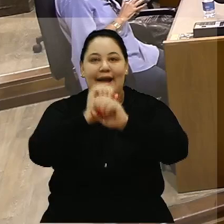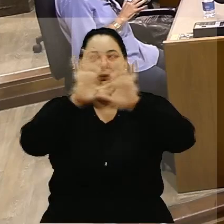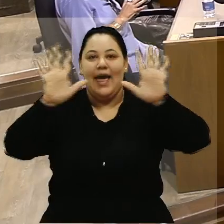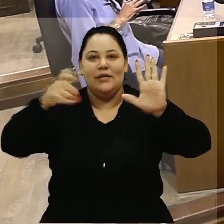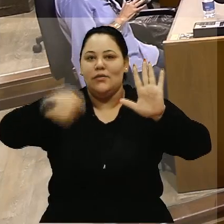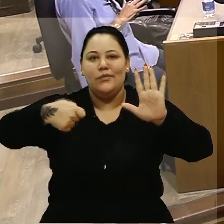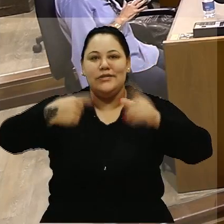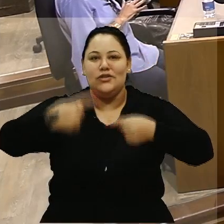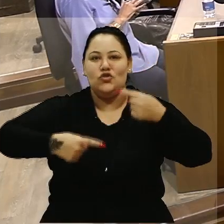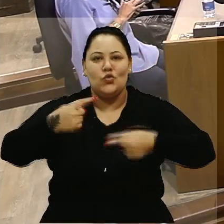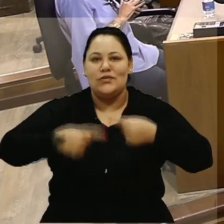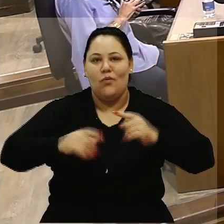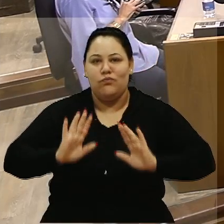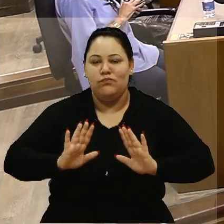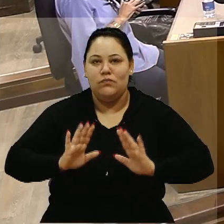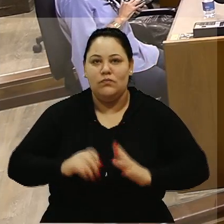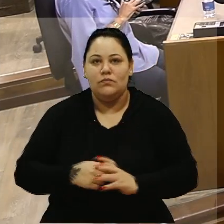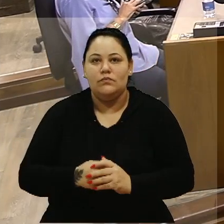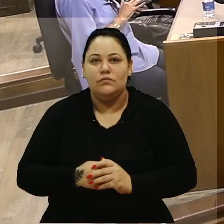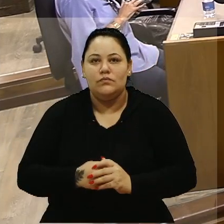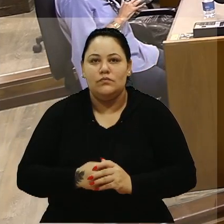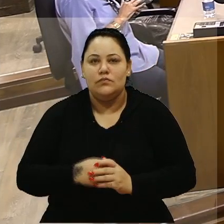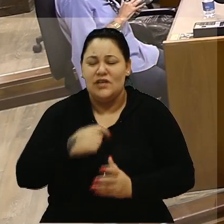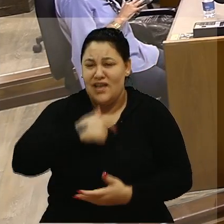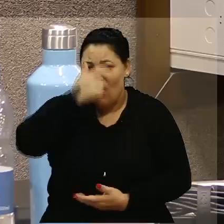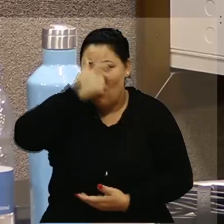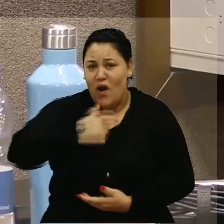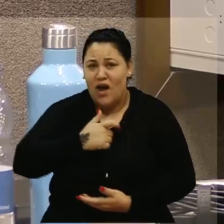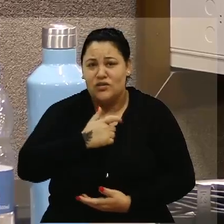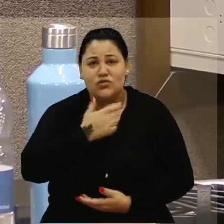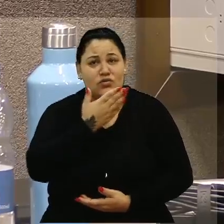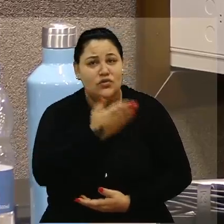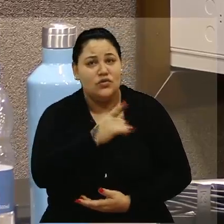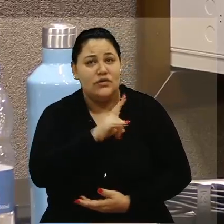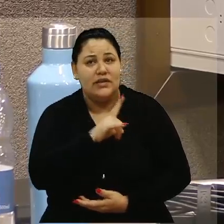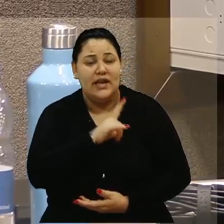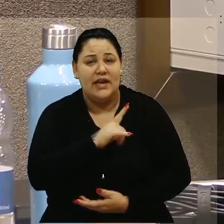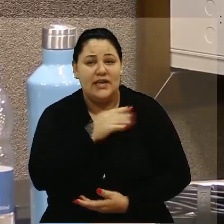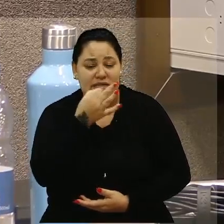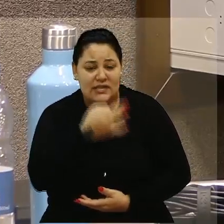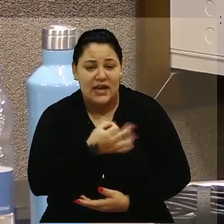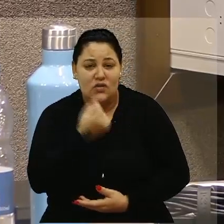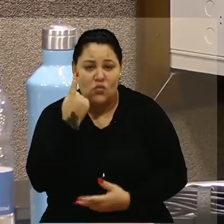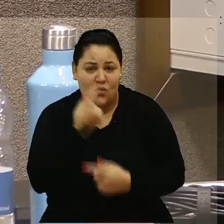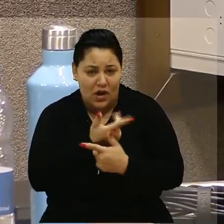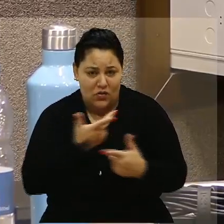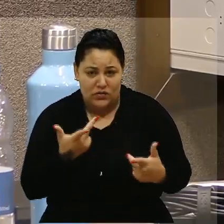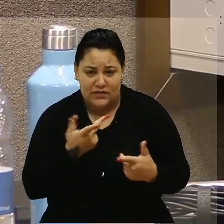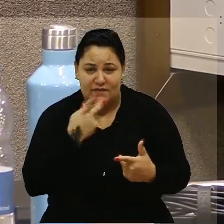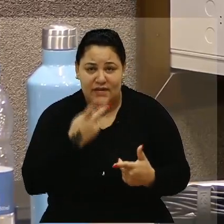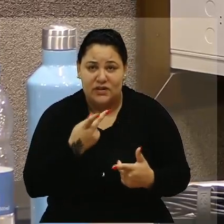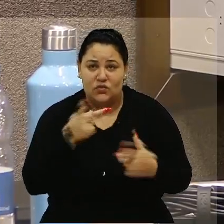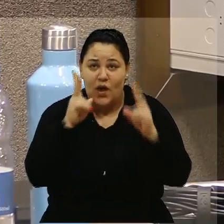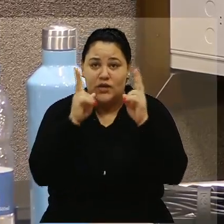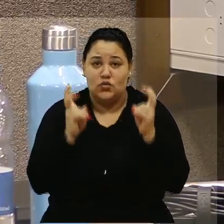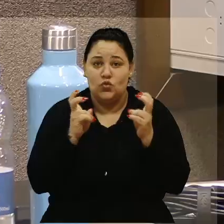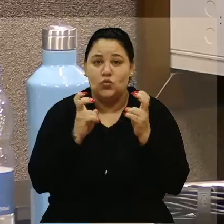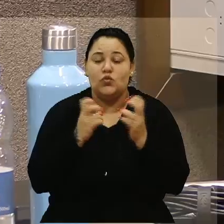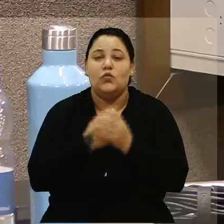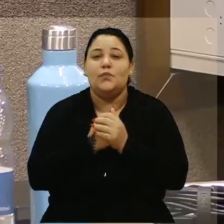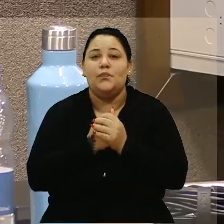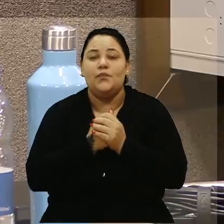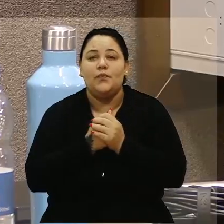discussão. Né? E eu acho que o Vossa tem razão num aspecto quando levanta esse assunto, que é